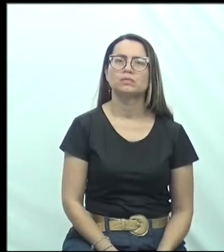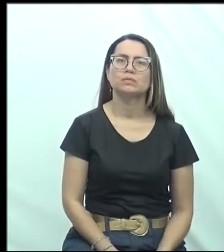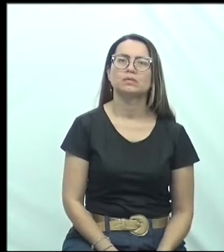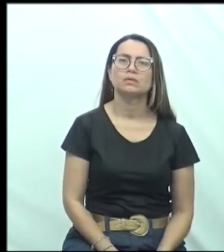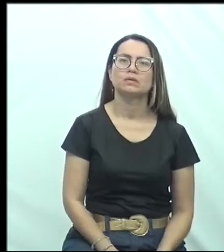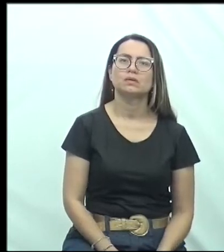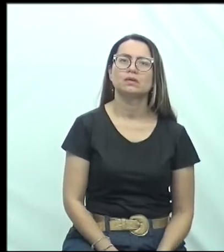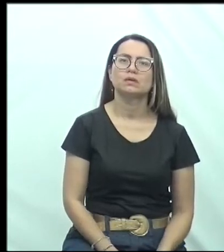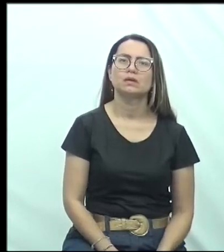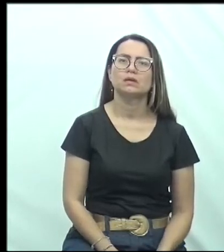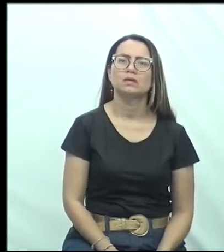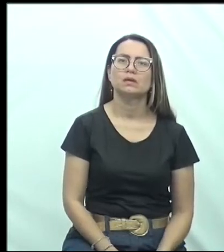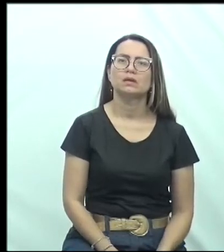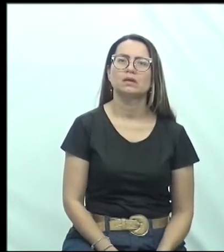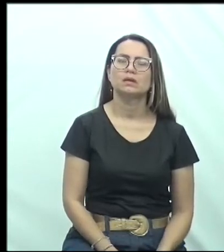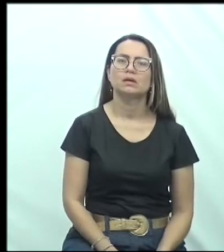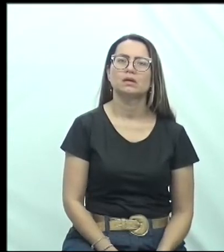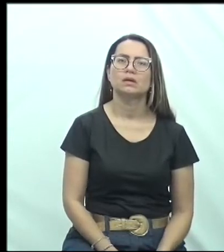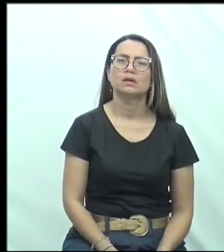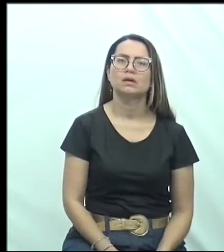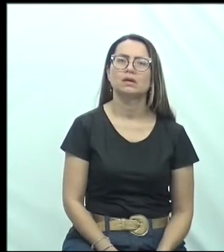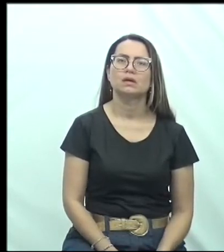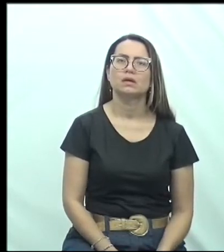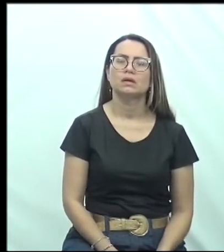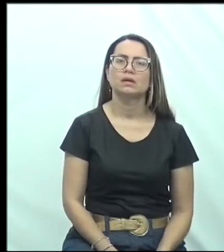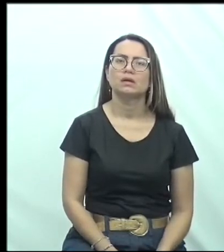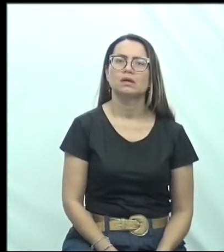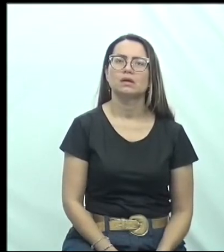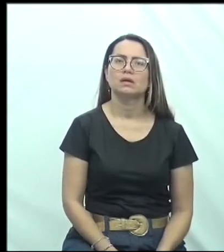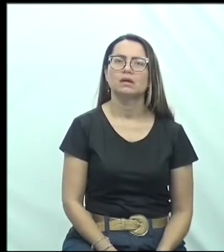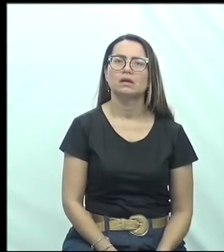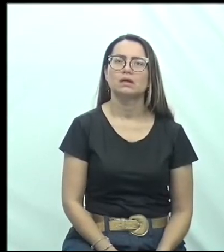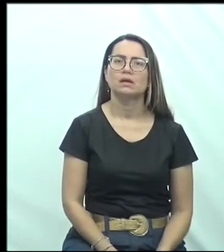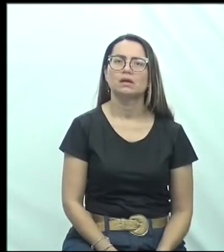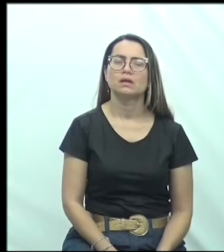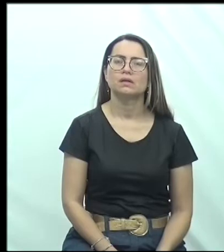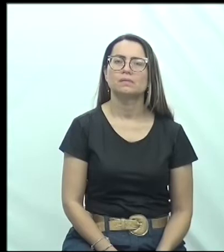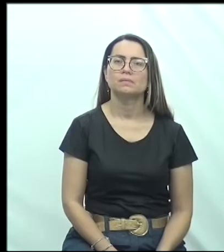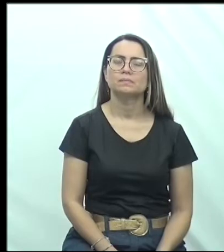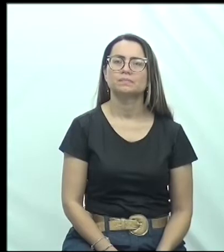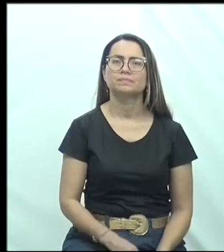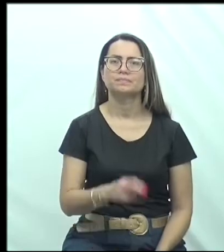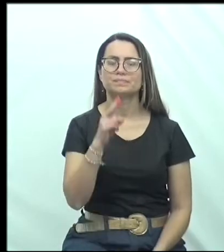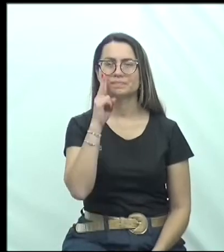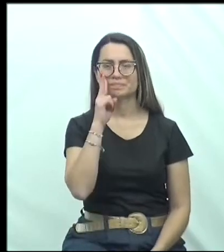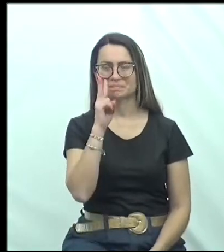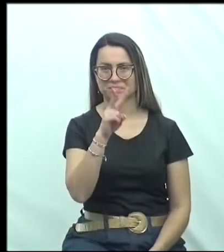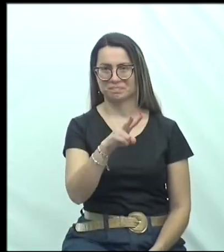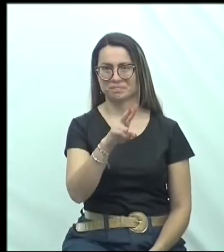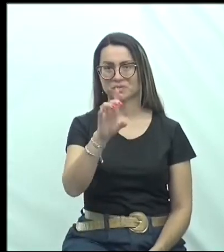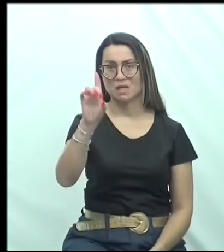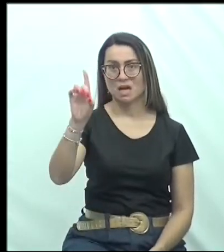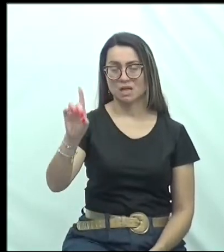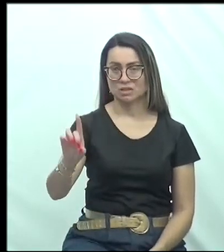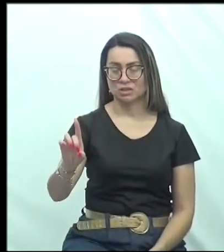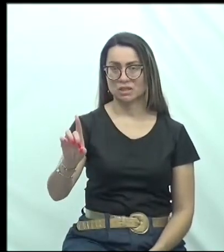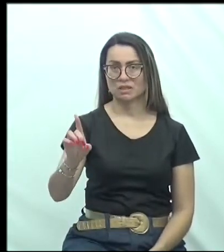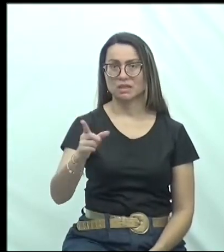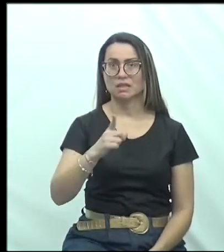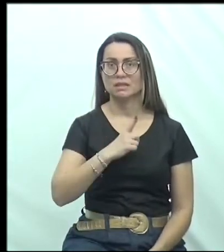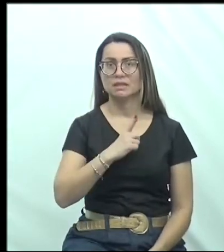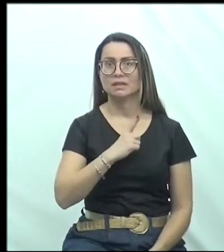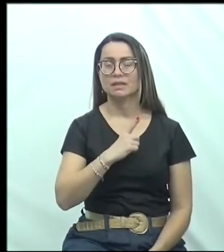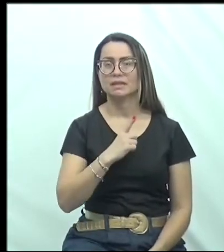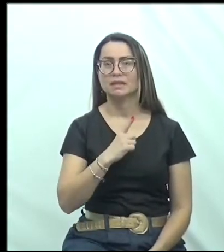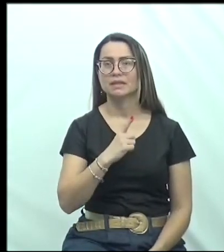Tá mais. É. Mas ali, ó, os senhores, não sei se conseguem observar, tem ali à direita, tem dois roletes vermelhos, tá?